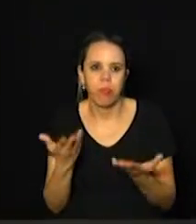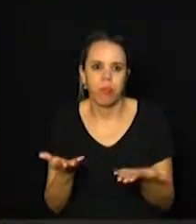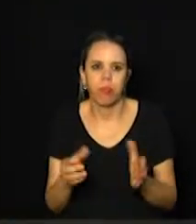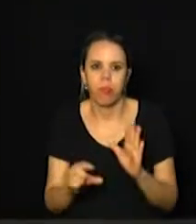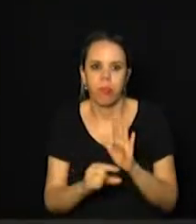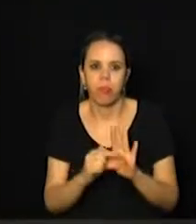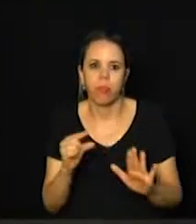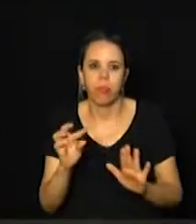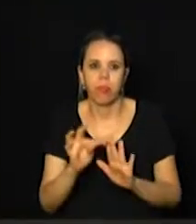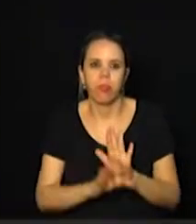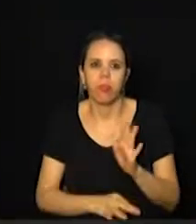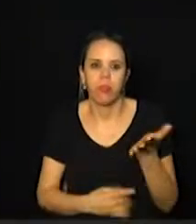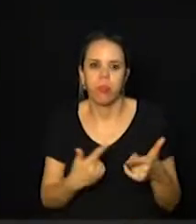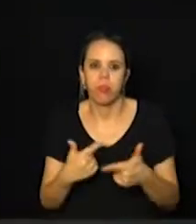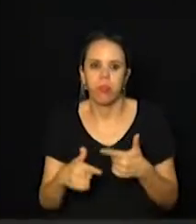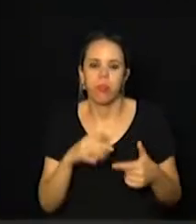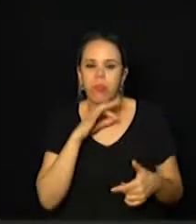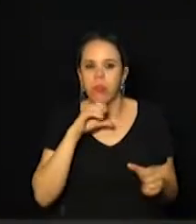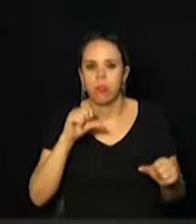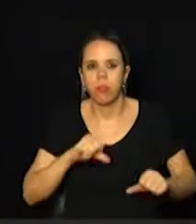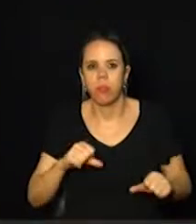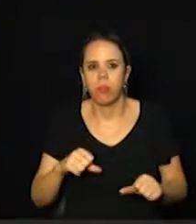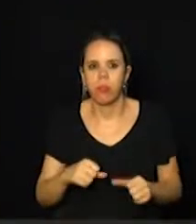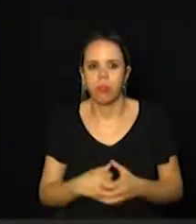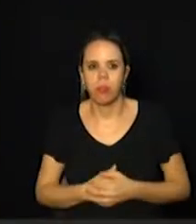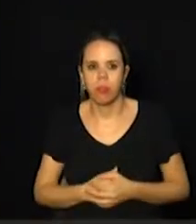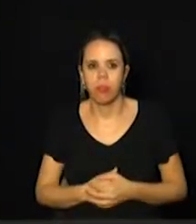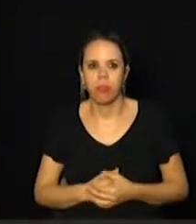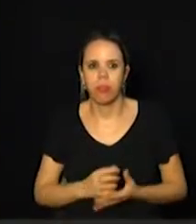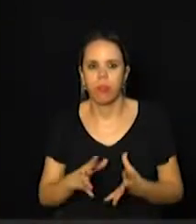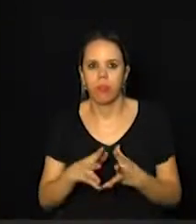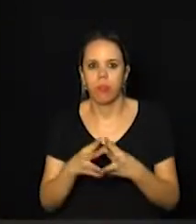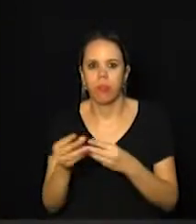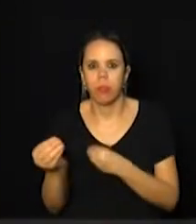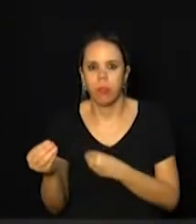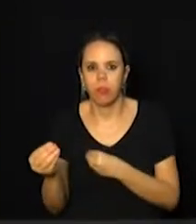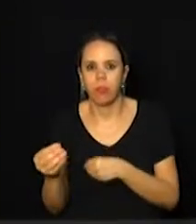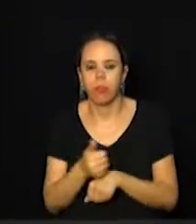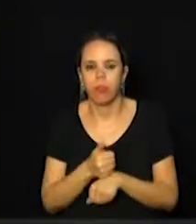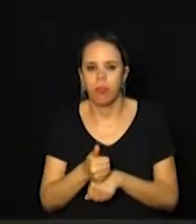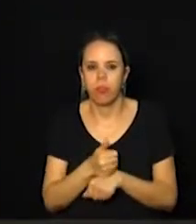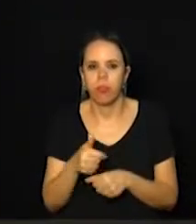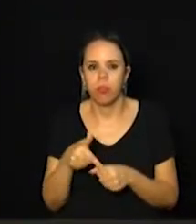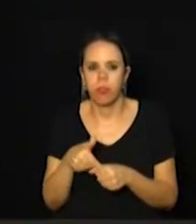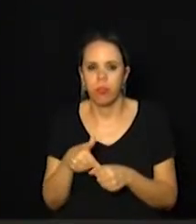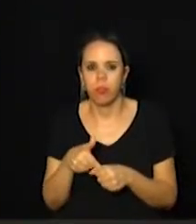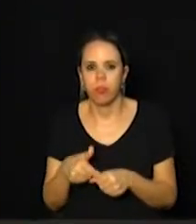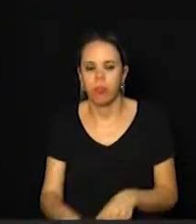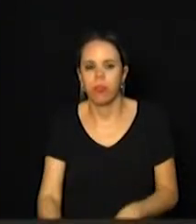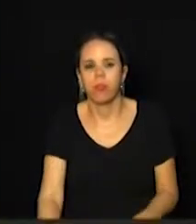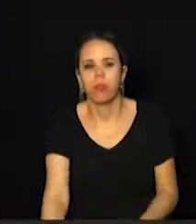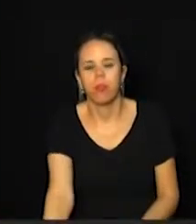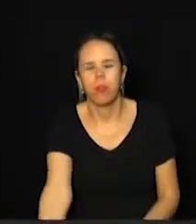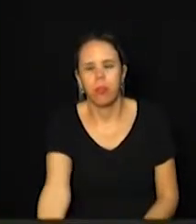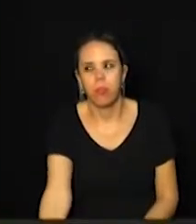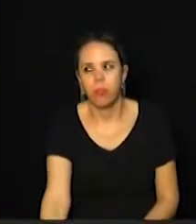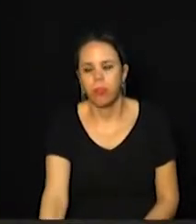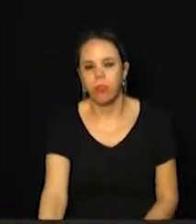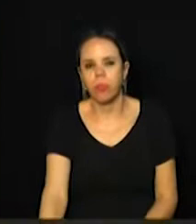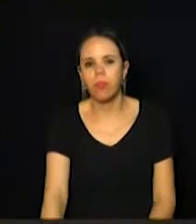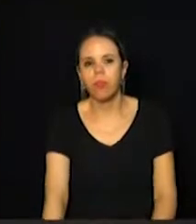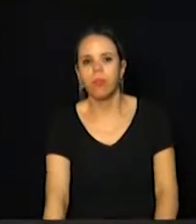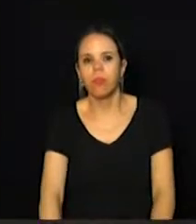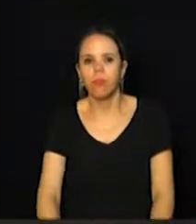uma Emenda desta natureza para liquidar de vez a categoria de trabalhadores em posto de gasolina